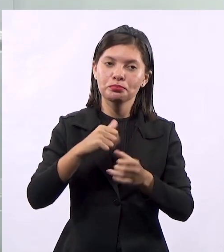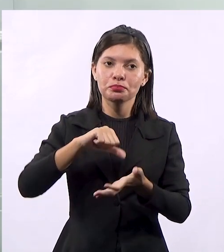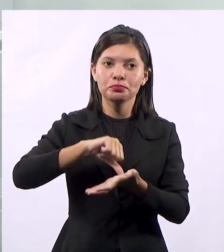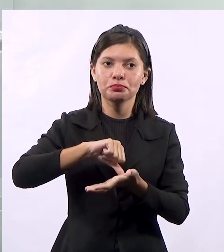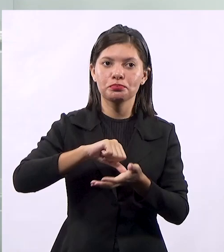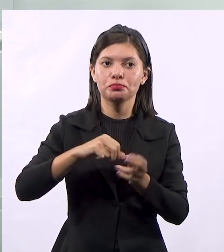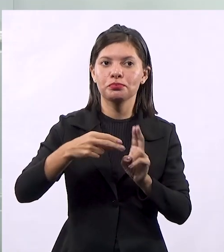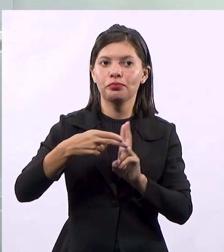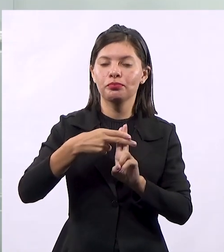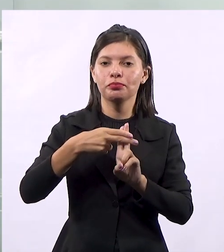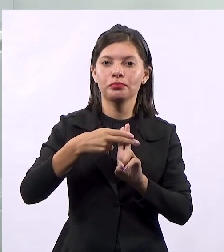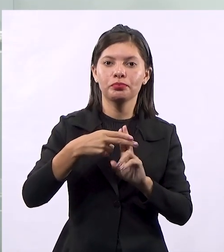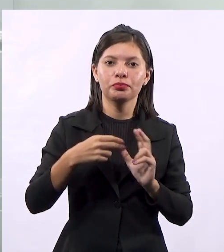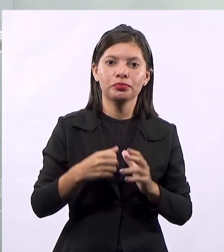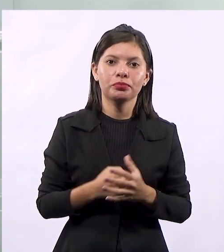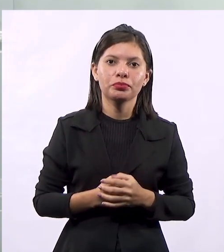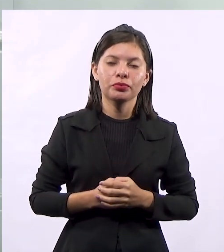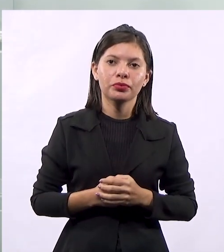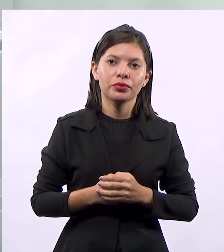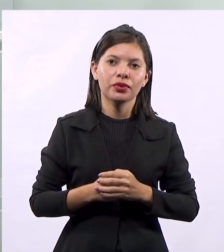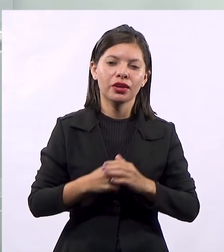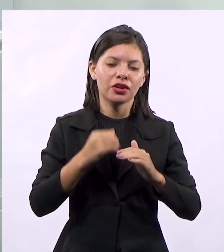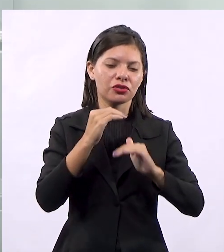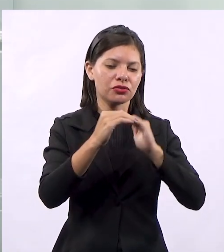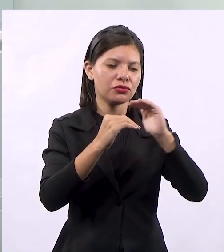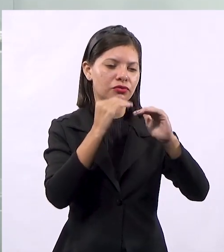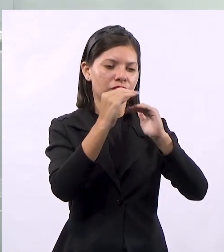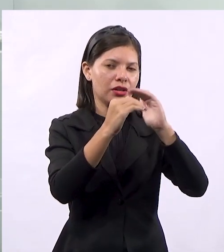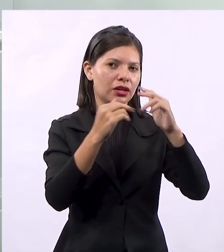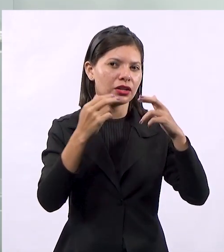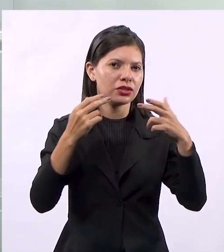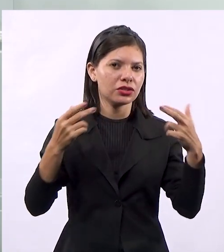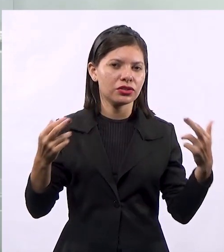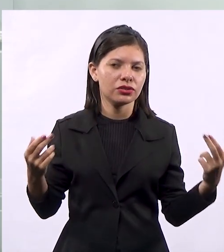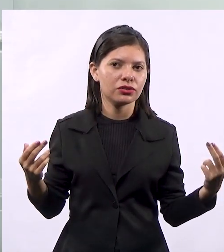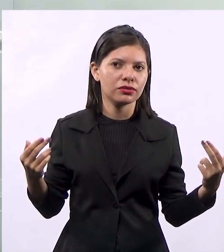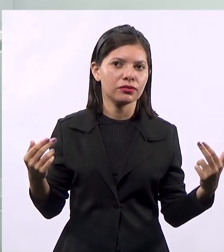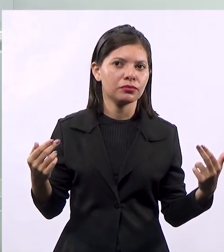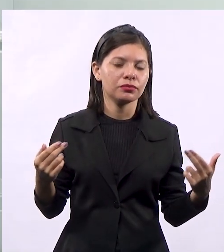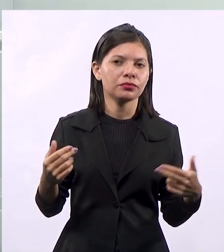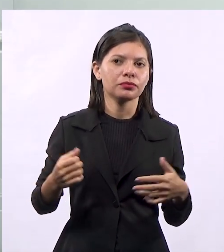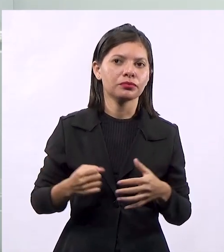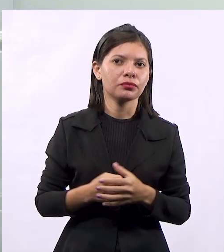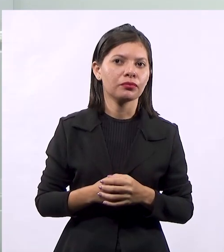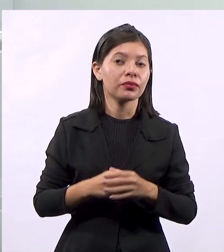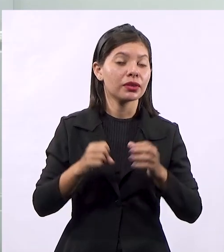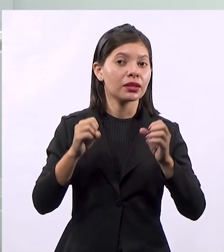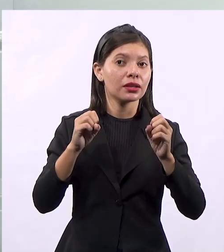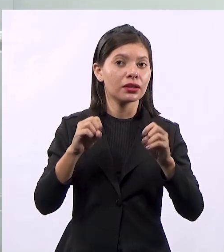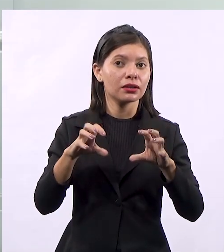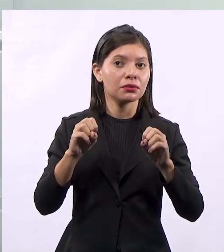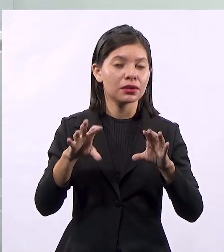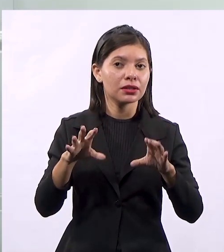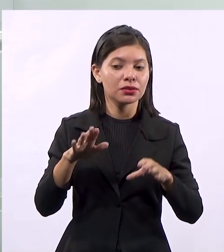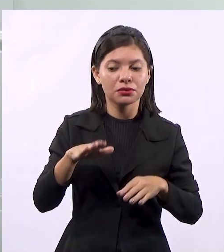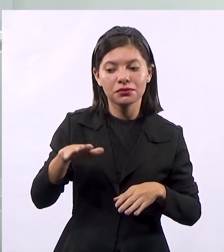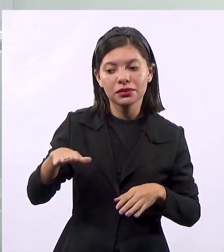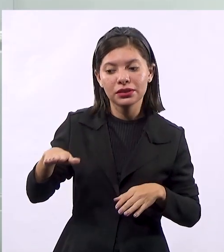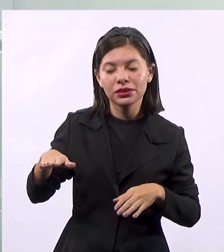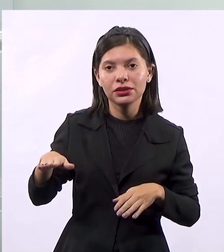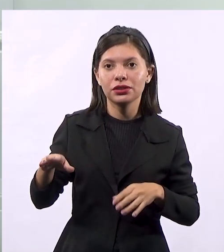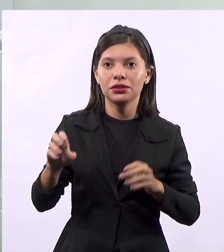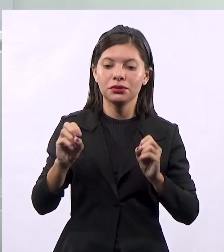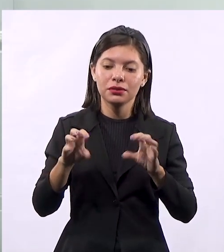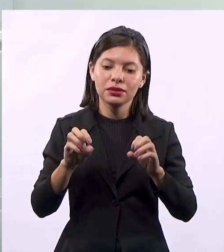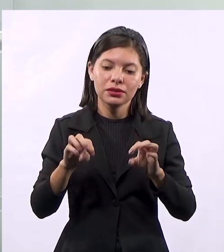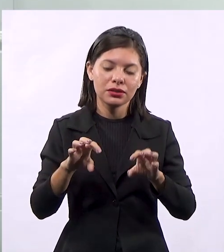do IFRO Campus Porto Velho, Zona Norte, sobre a forma e os níveis e modalidades. Quais são os níveis e modalidades? Os níveis são esses,